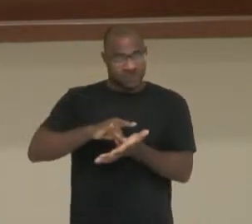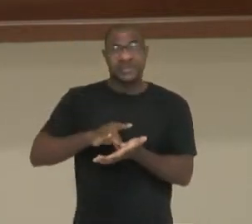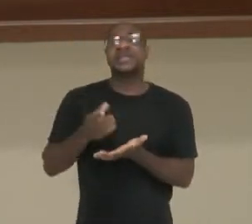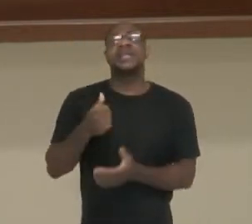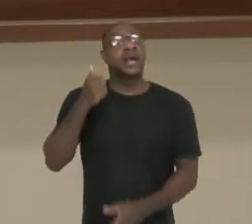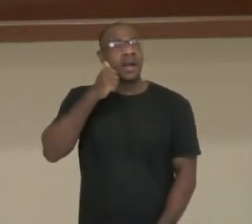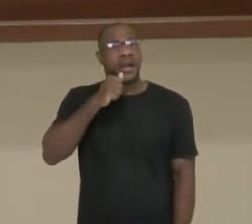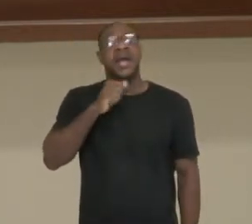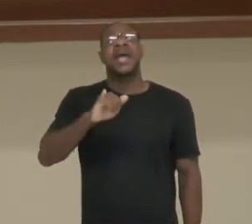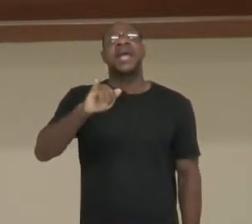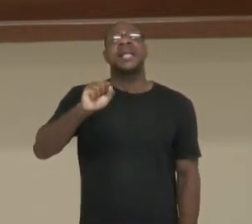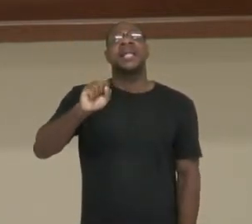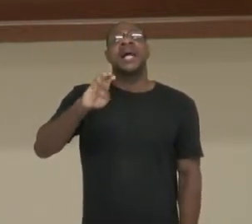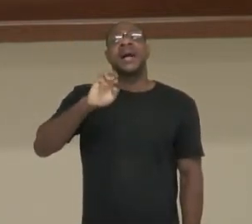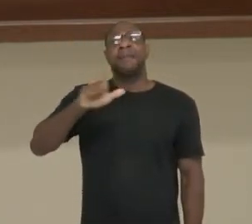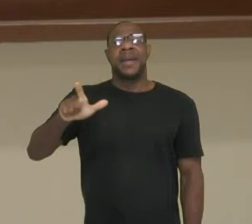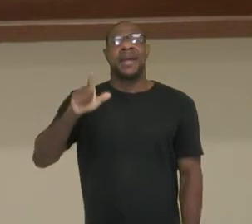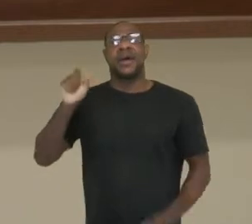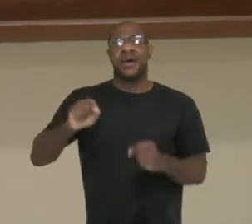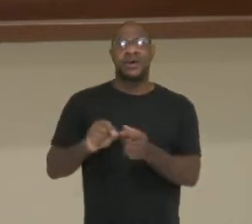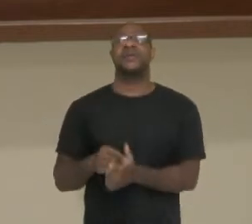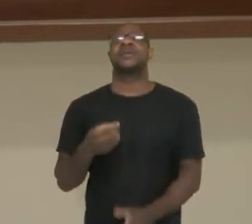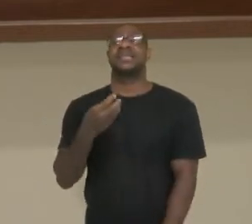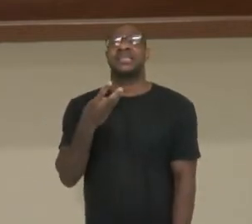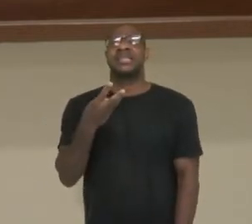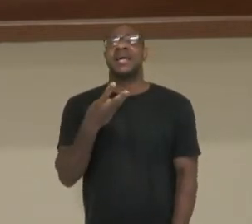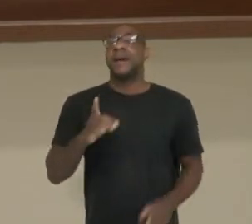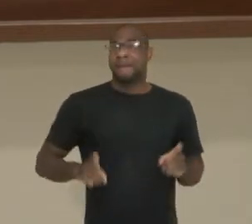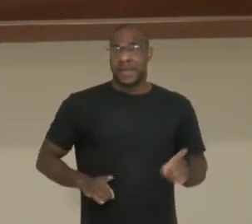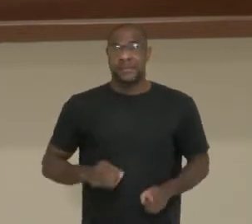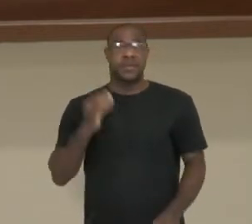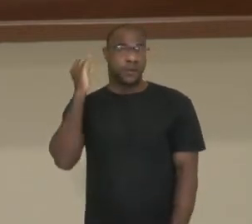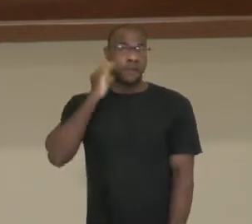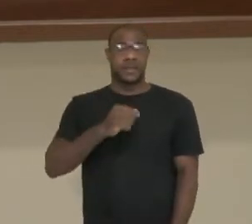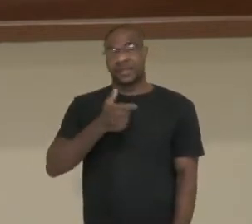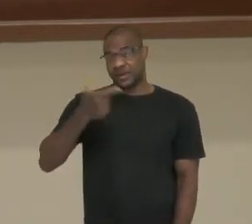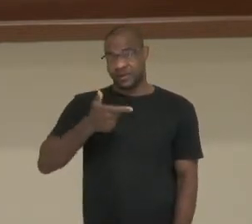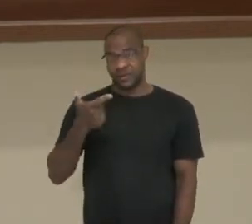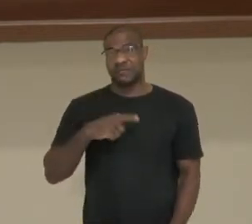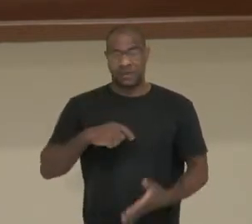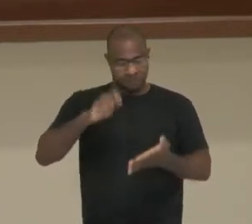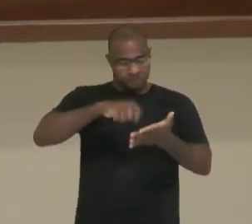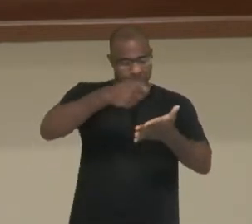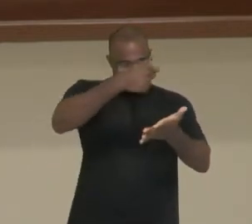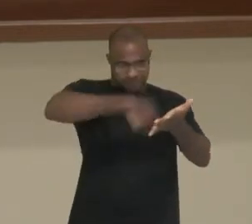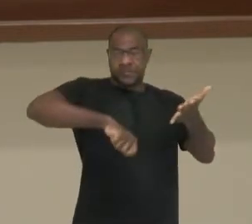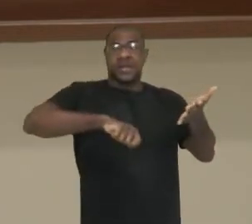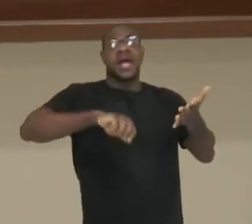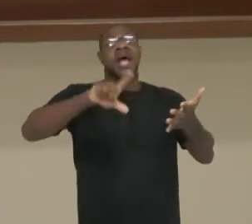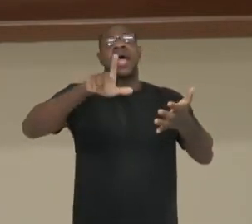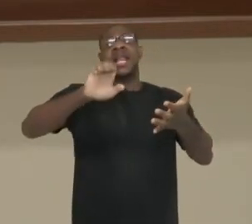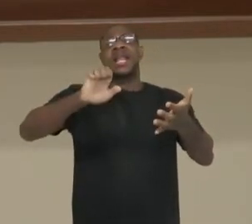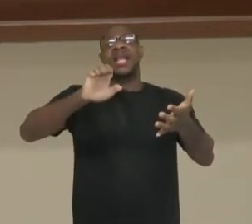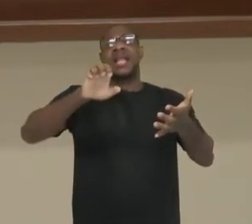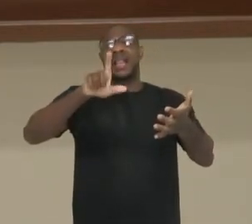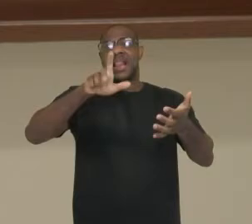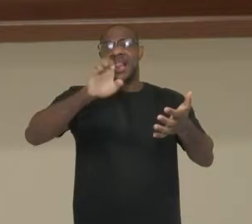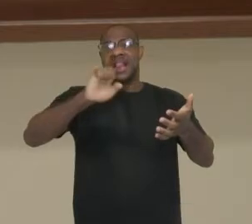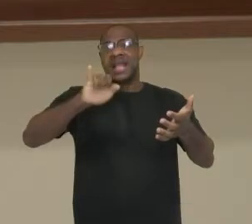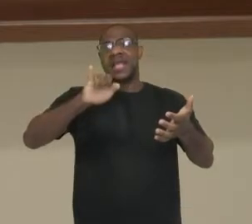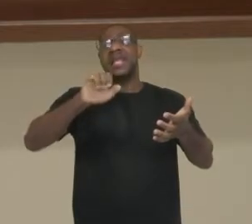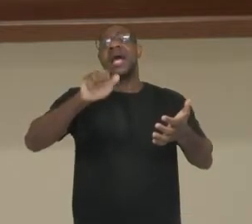princesa Isabel, prima de Dom Pedro II, vai acabar assinando, né, a Lei Áurea, que é a lei que vai